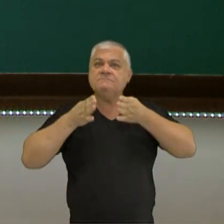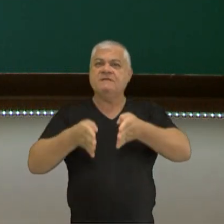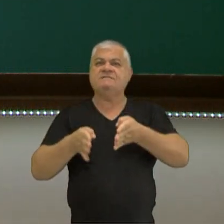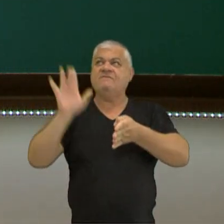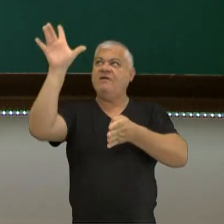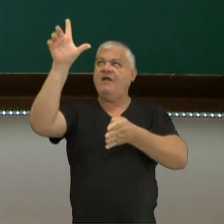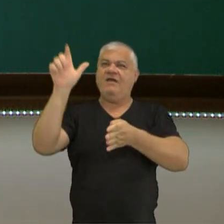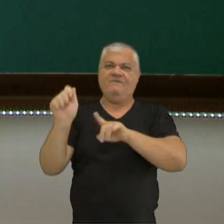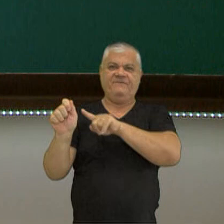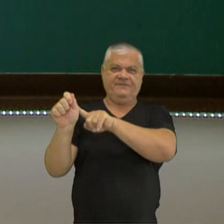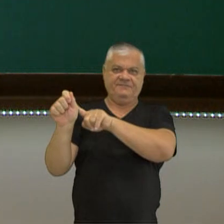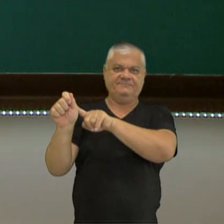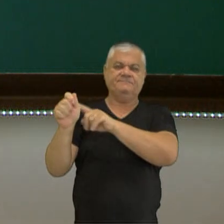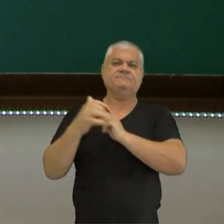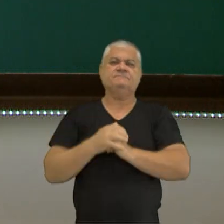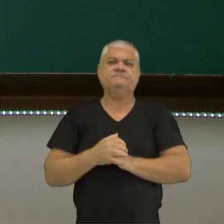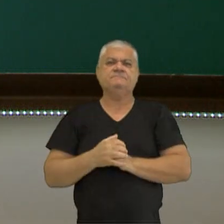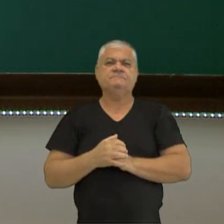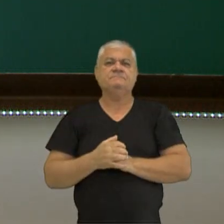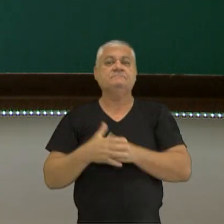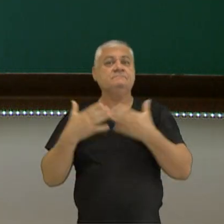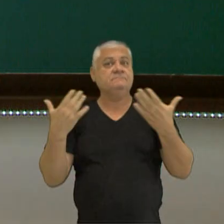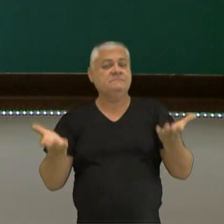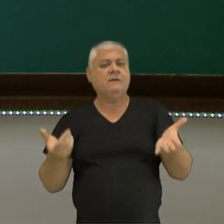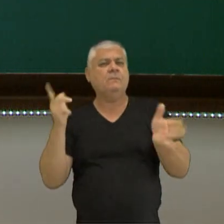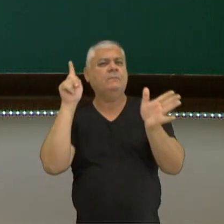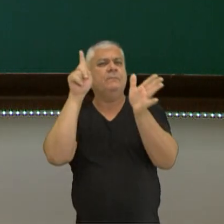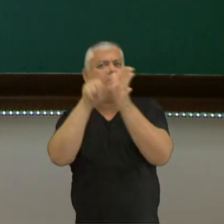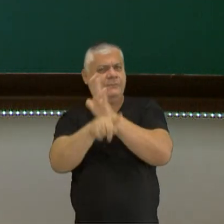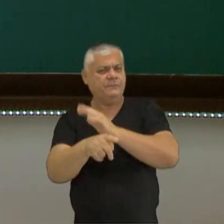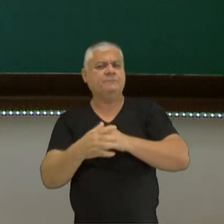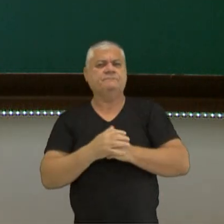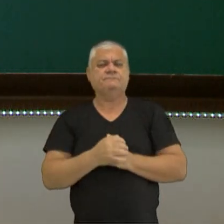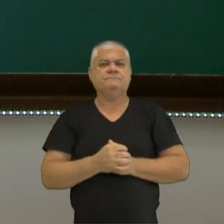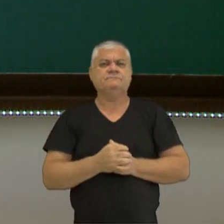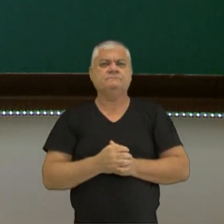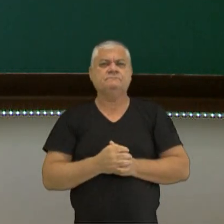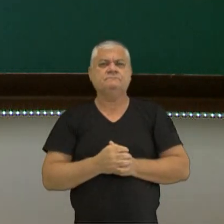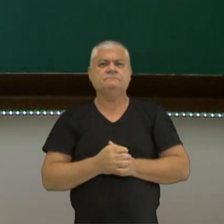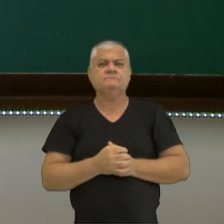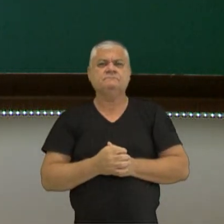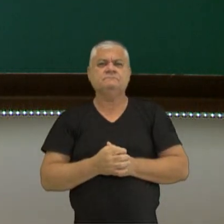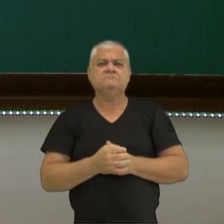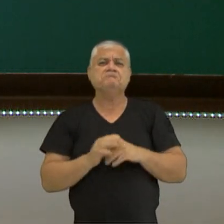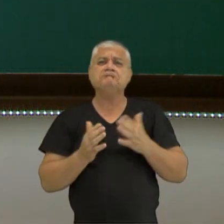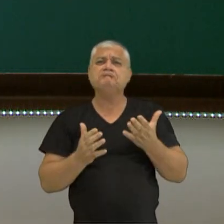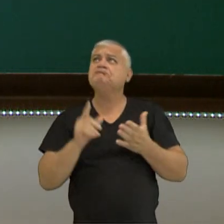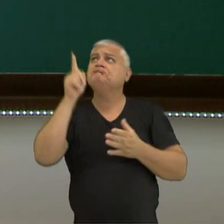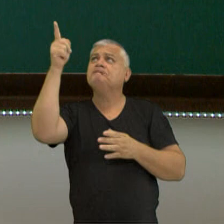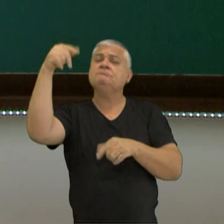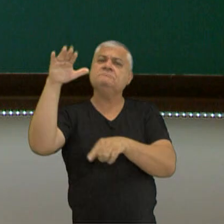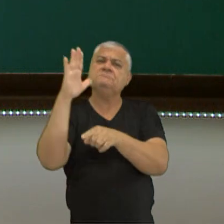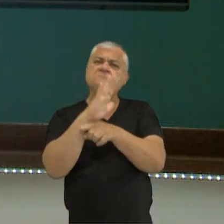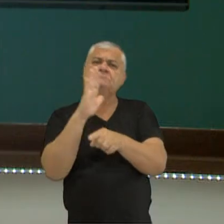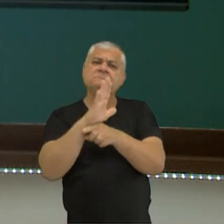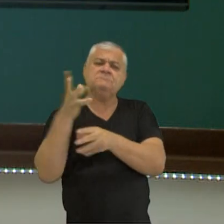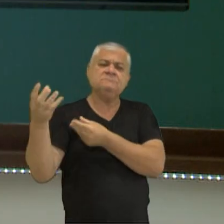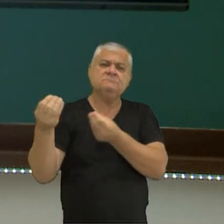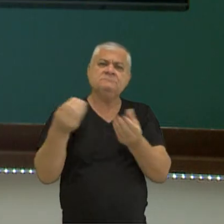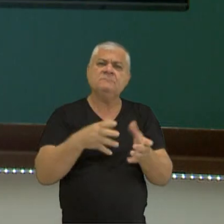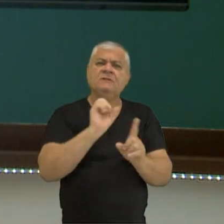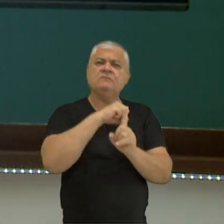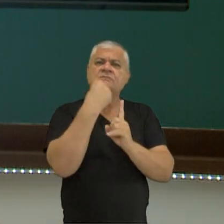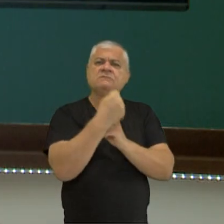povos africanos. Nesse sentido, perguntamos então, qual a contribuição dos povos africanos para a